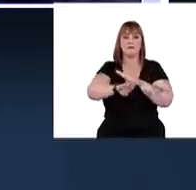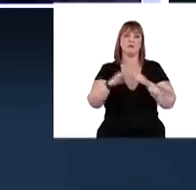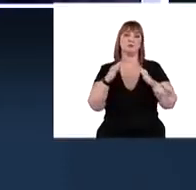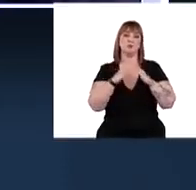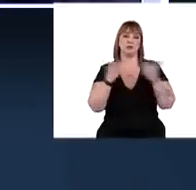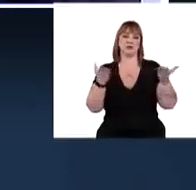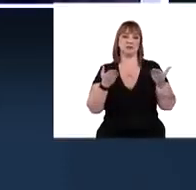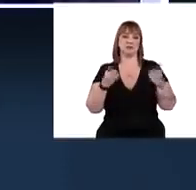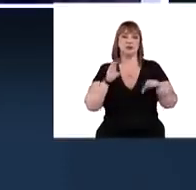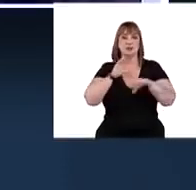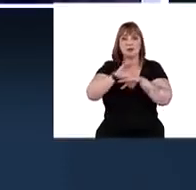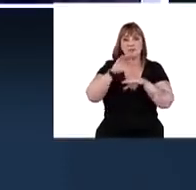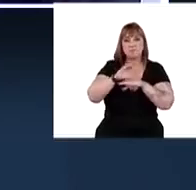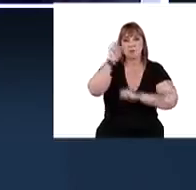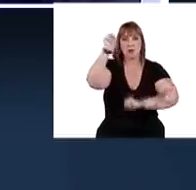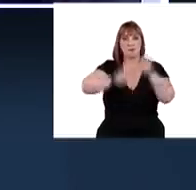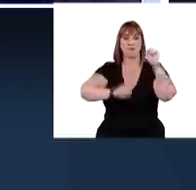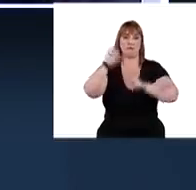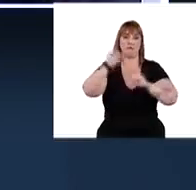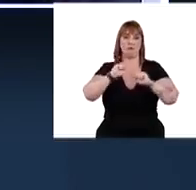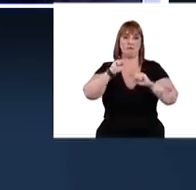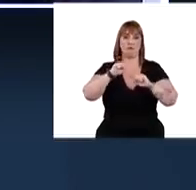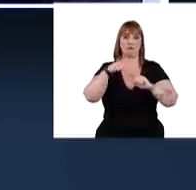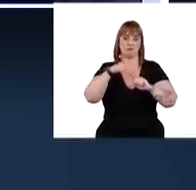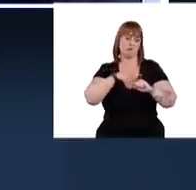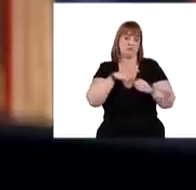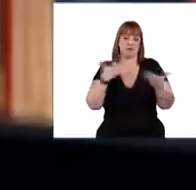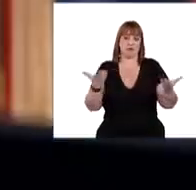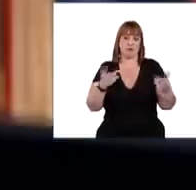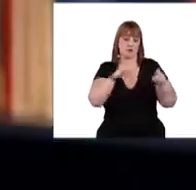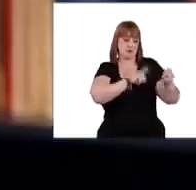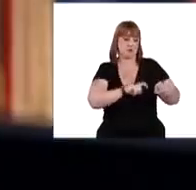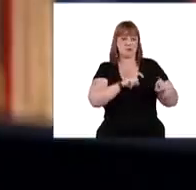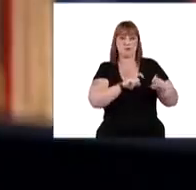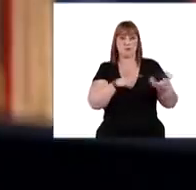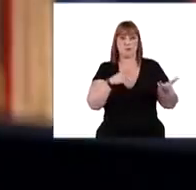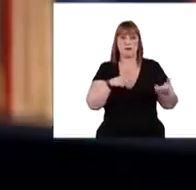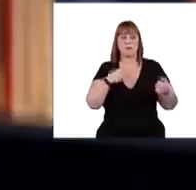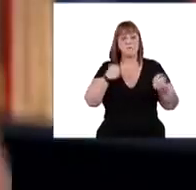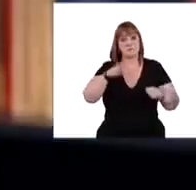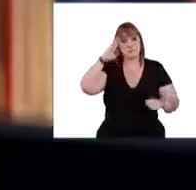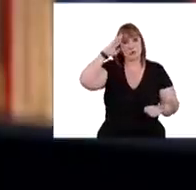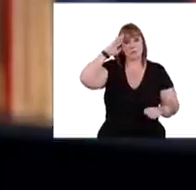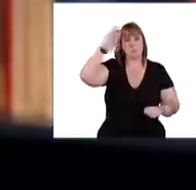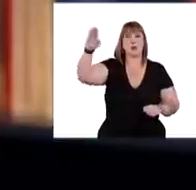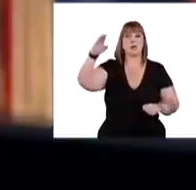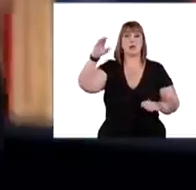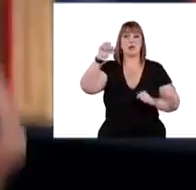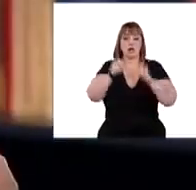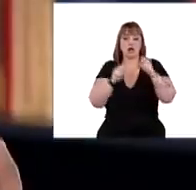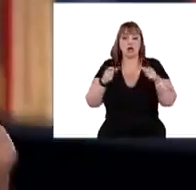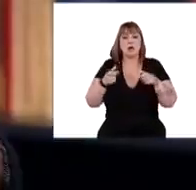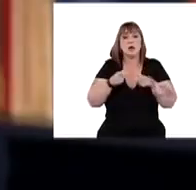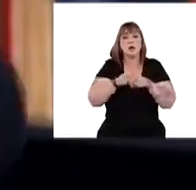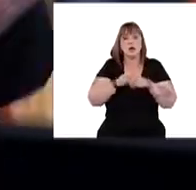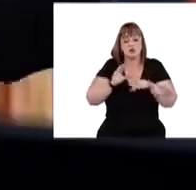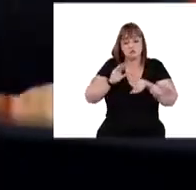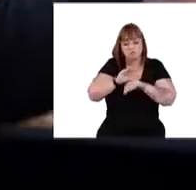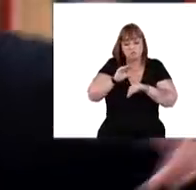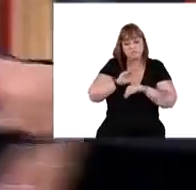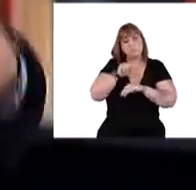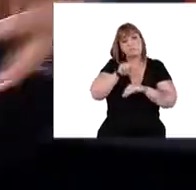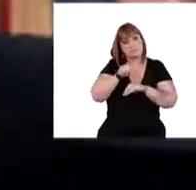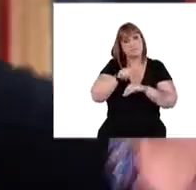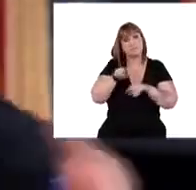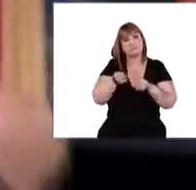incentivo que essas grandes indústrias ou o agronegócio têm, né? Então, é preciso priorizar também os pequenos e subsidiar para que essas